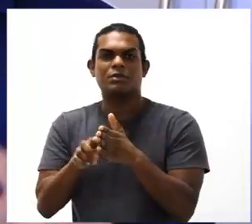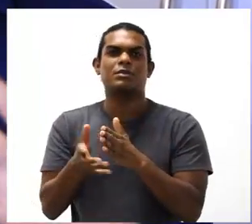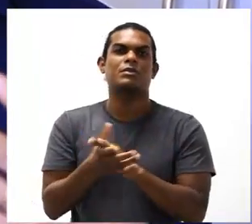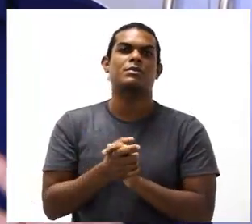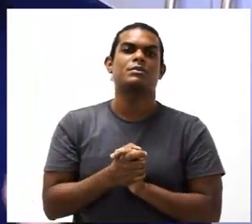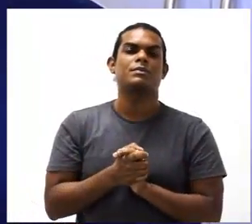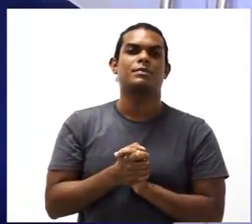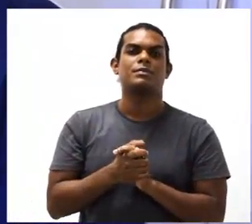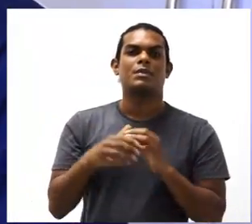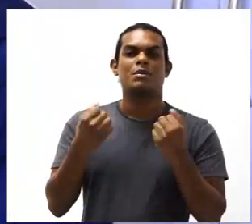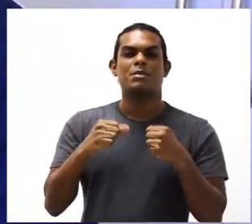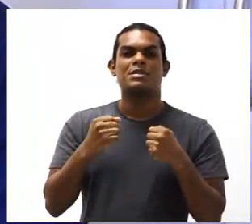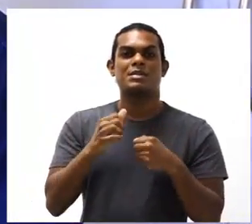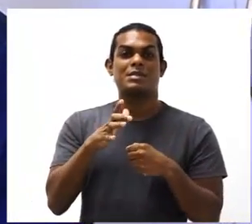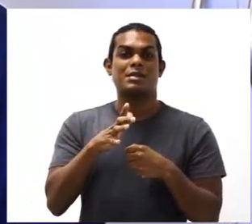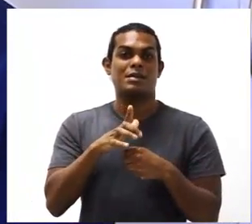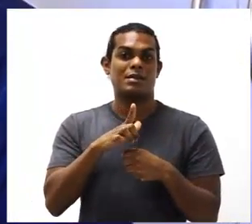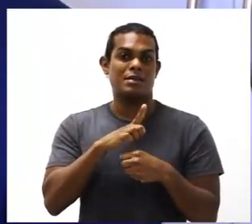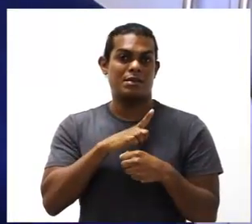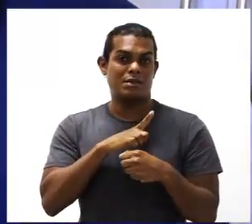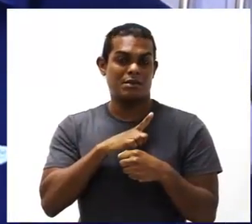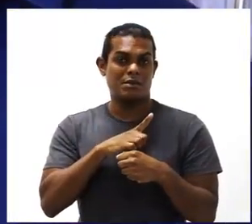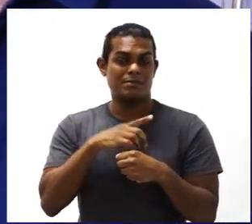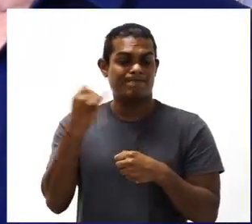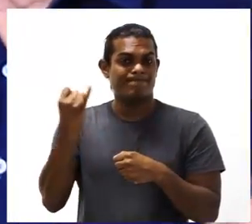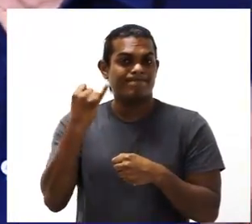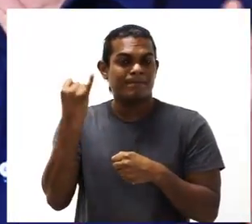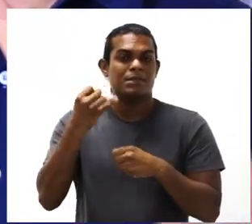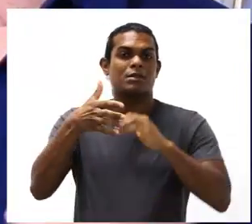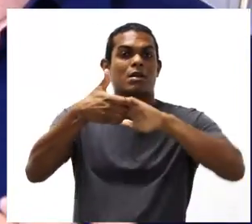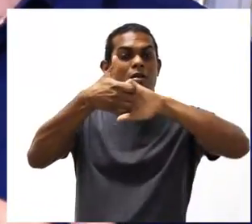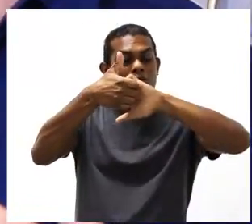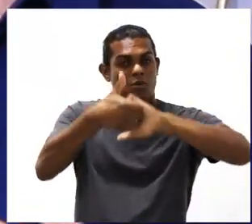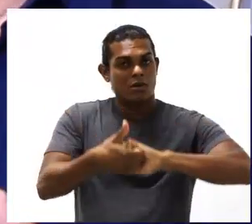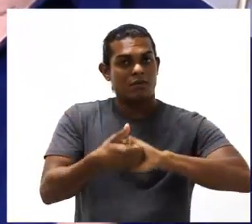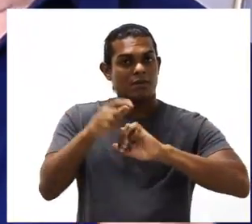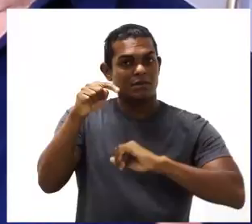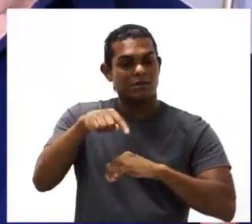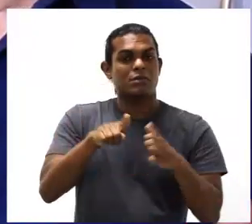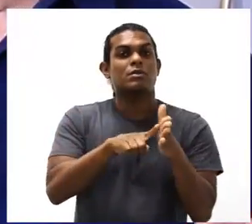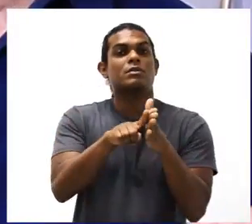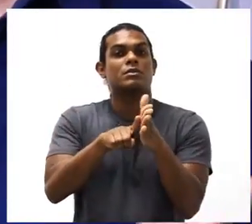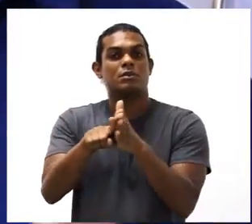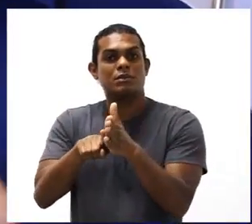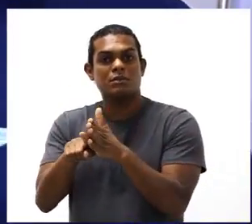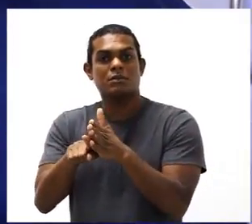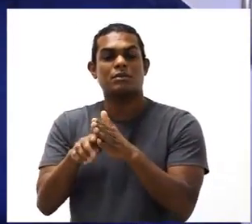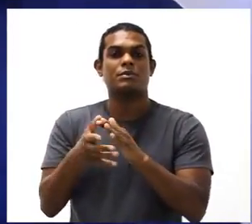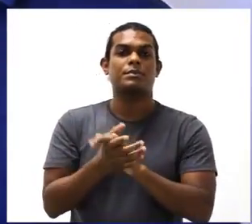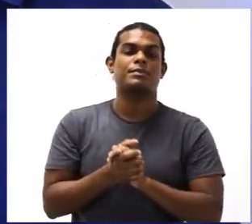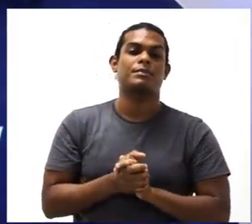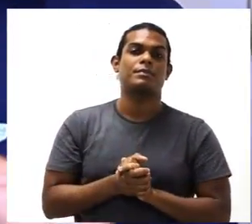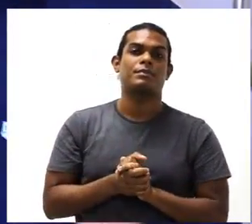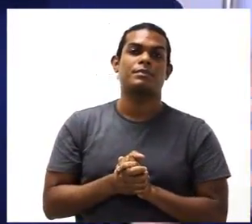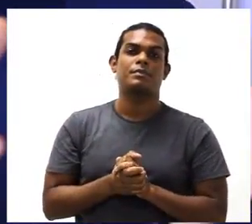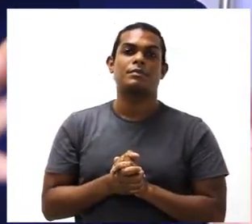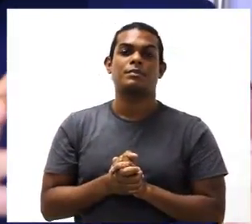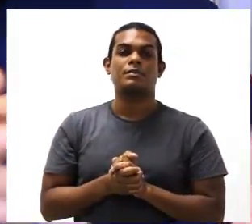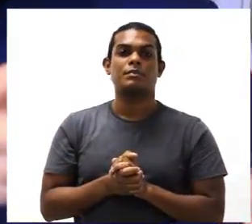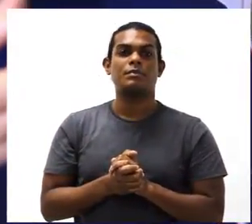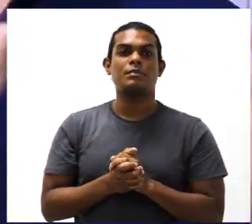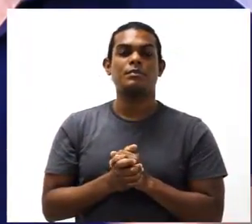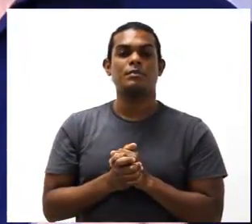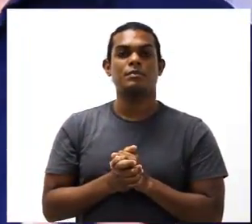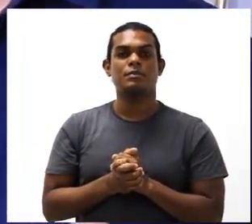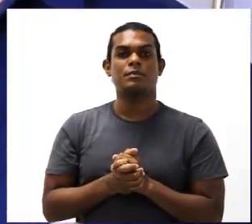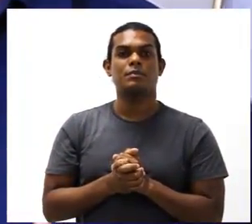você precisa ter a qualificação desses dados, desde o processo de entrada. Existe um conceito chamado ciclo de vida da informação. O primeiro item